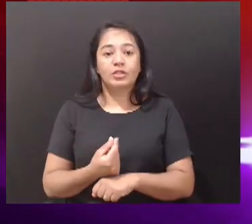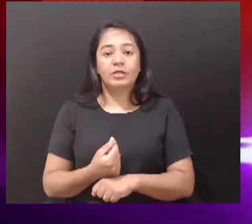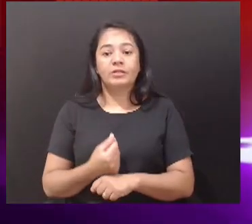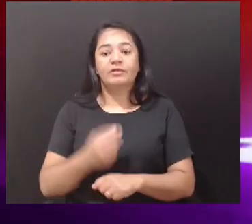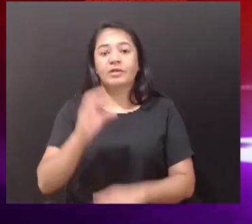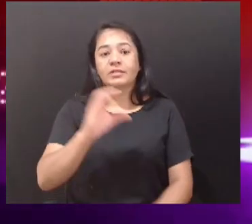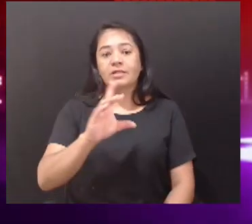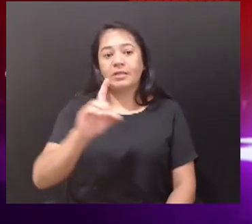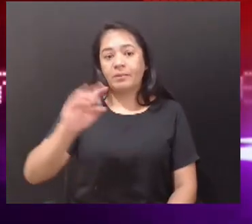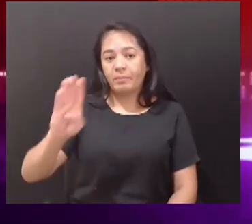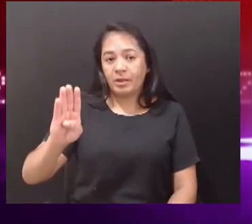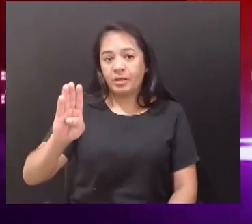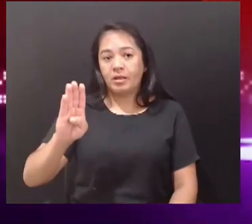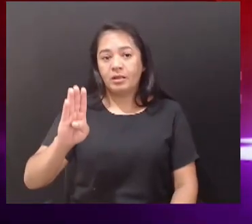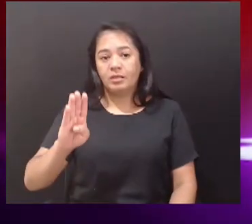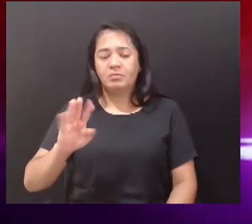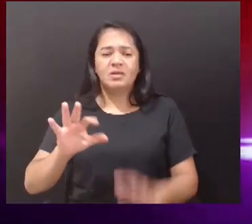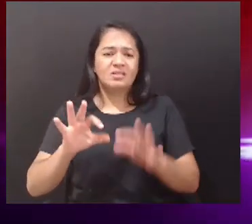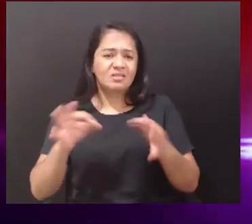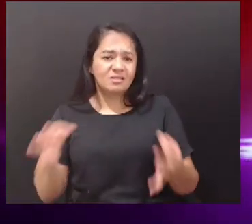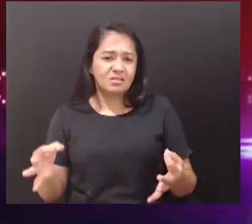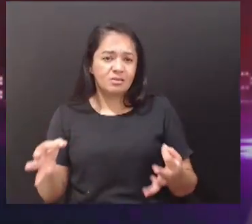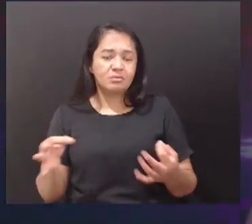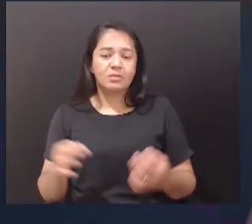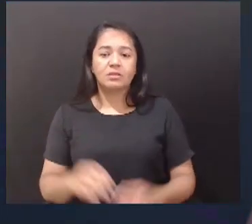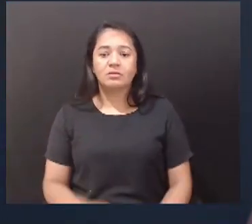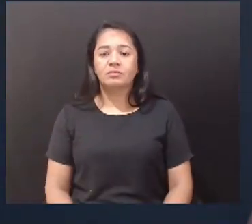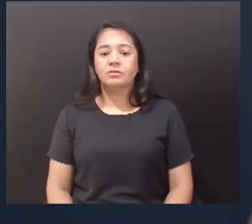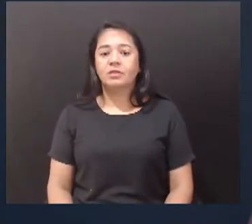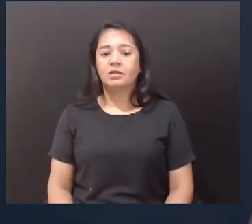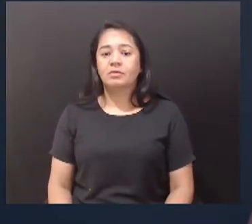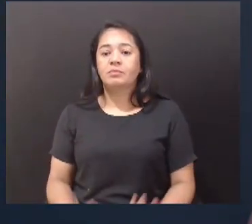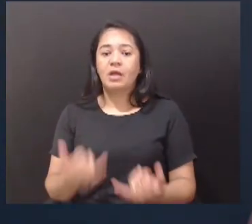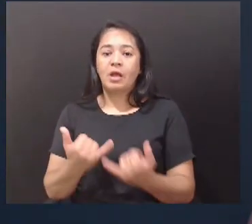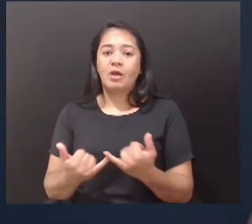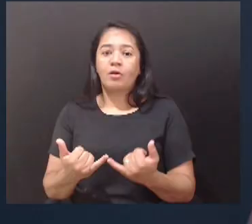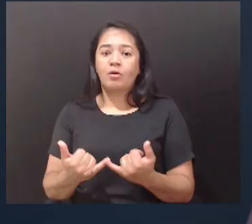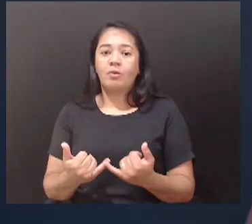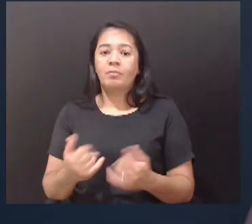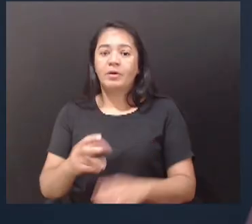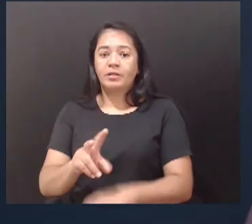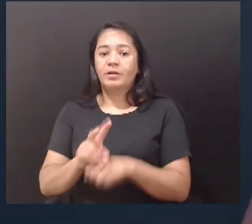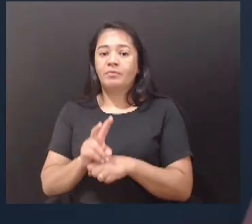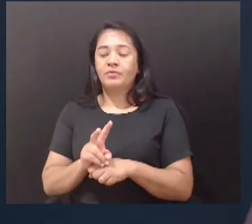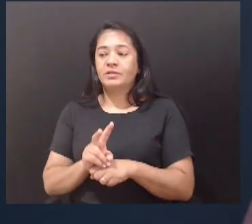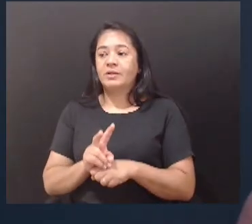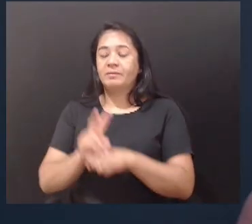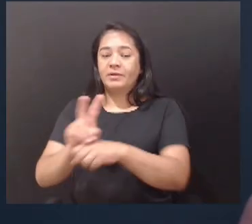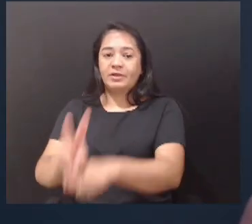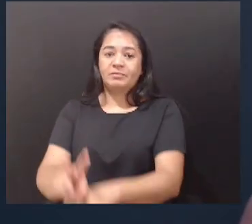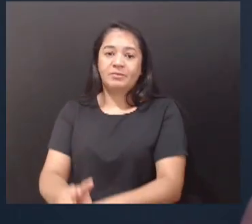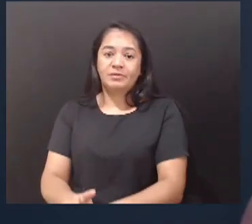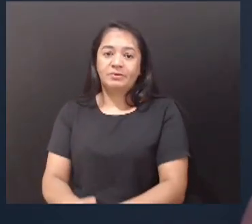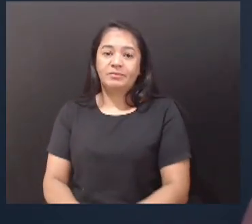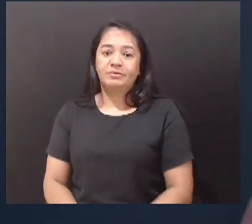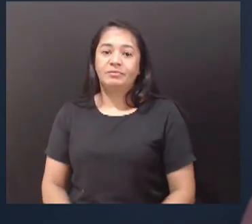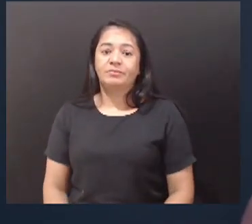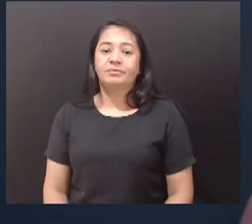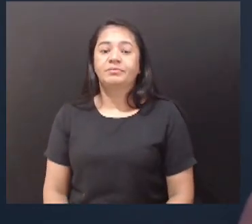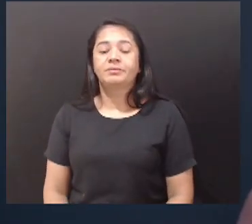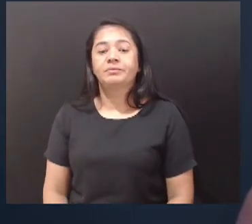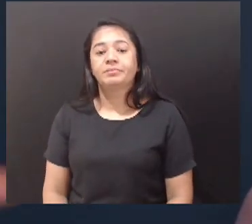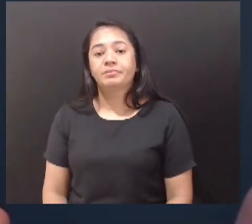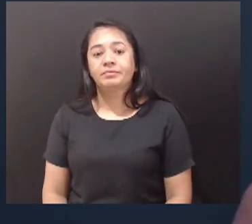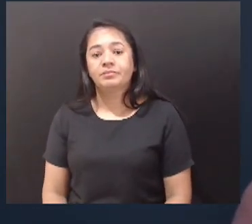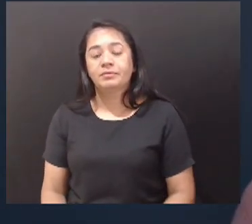de forma bem simples, renda fixa é como se fosse um empréstimo ao contrário. É você emprestando dinheiro para alguém e essa pessoa vai te devolver com juros. É basicamente assim que